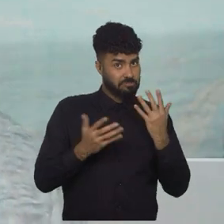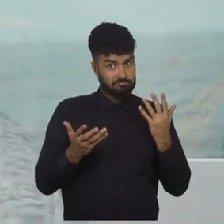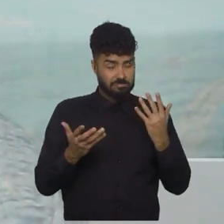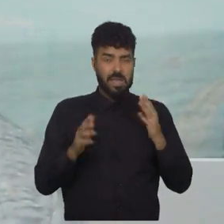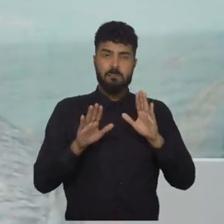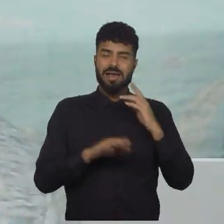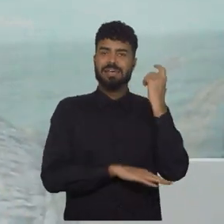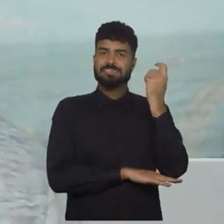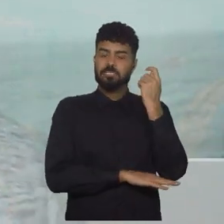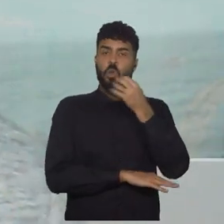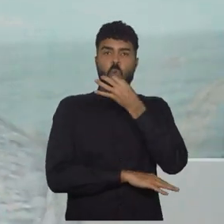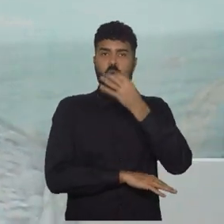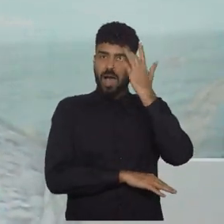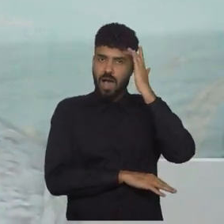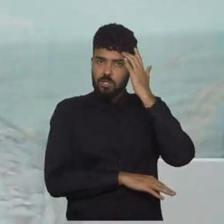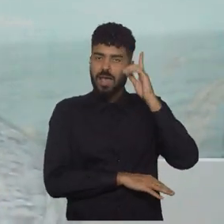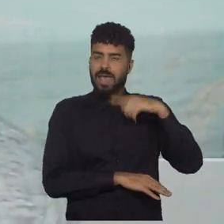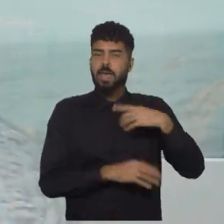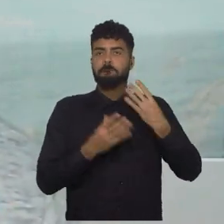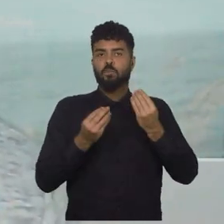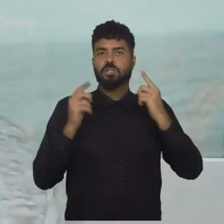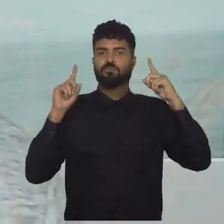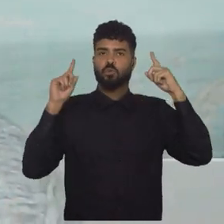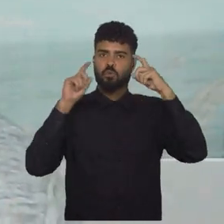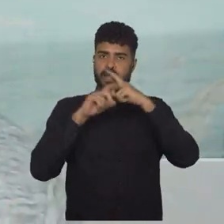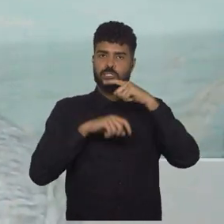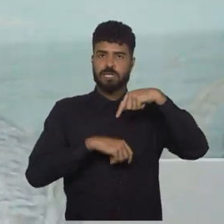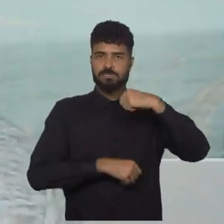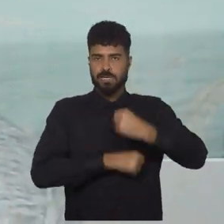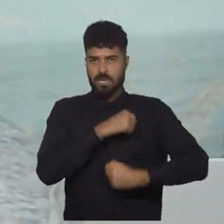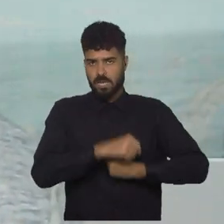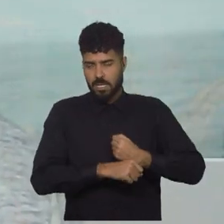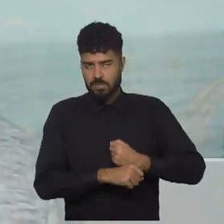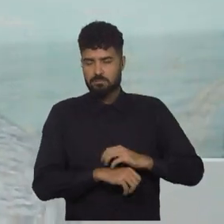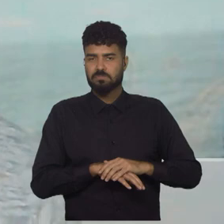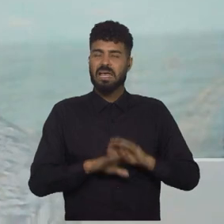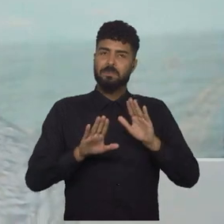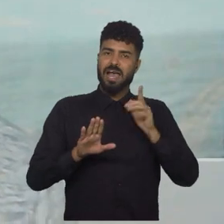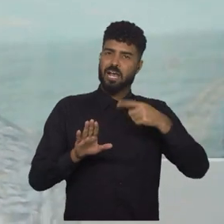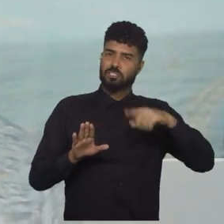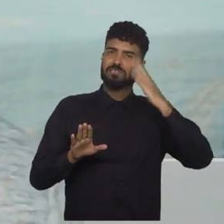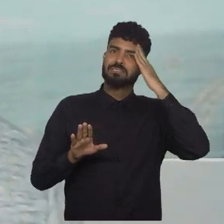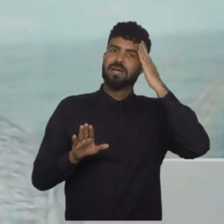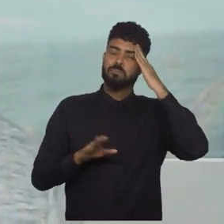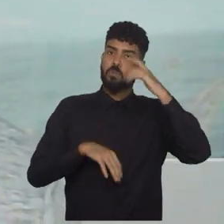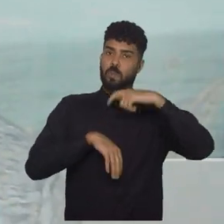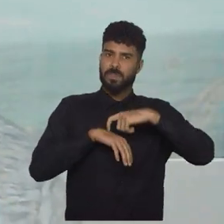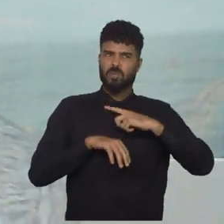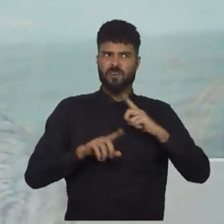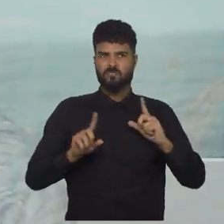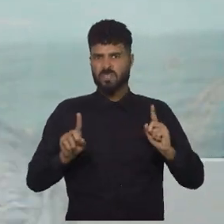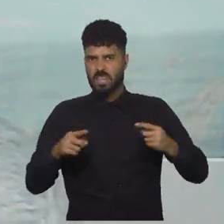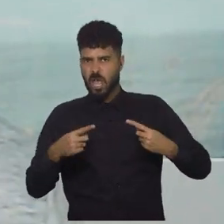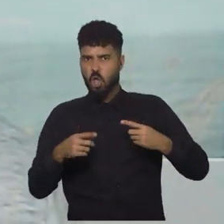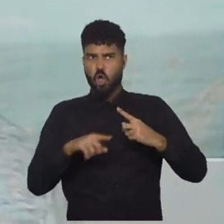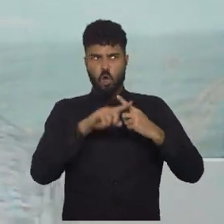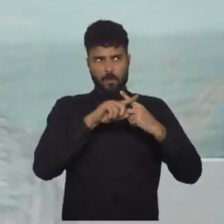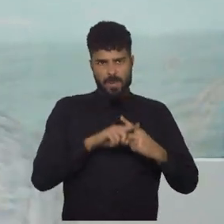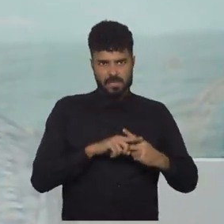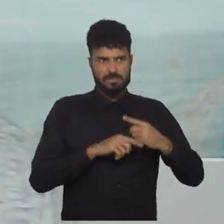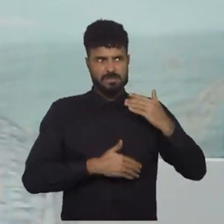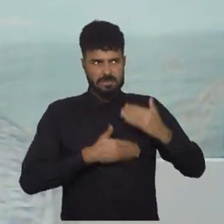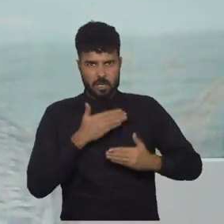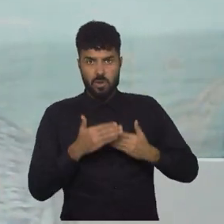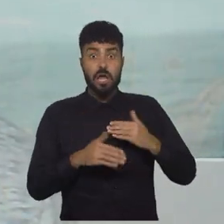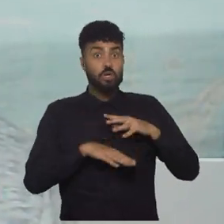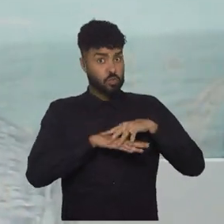que enfrenta dificuldades esse ano, mas a gente sabe que quando é para decidir, quando é para uma competição,